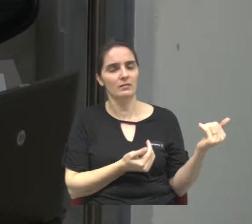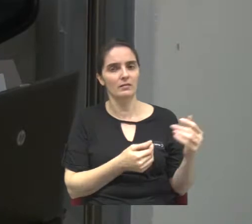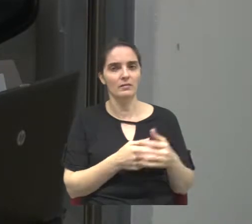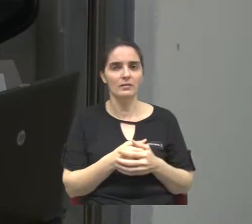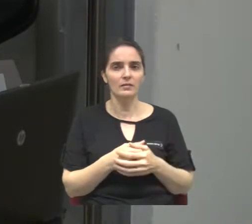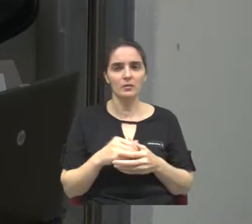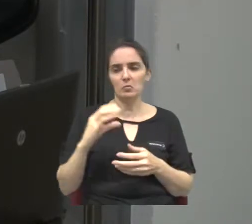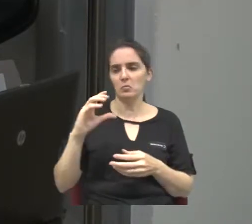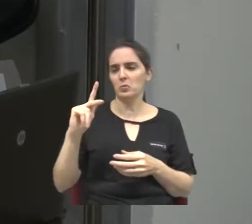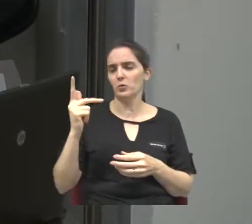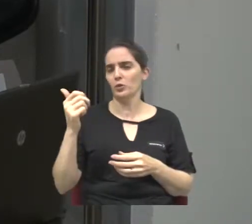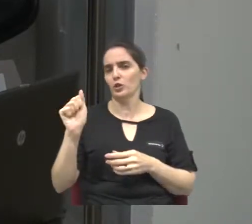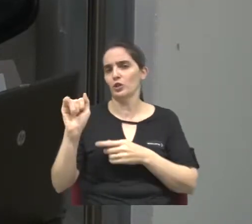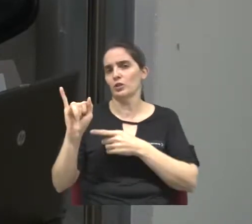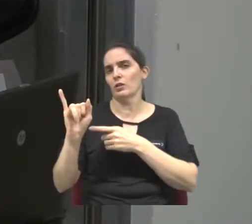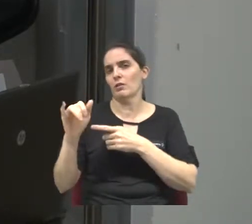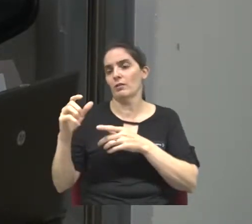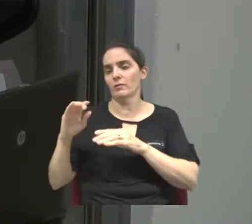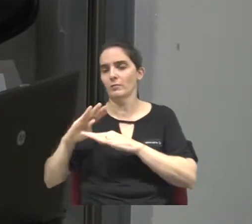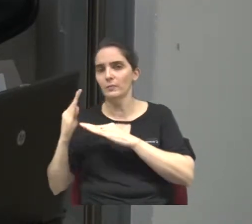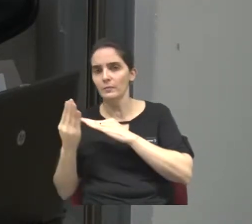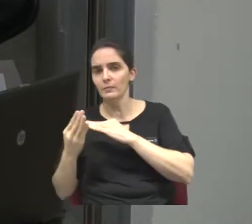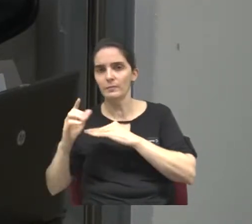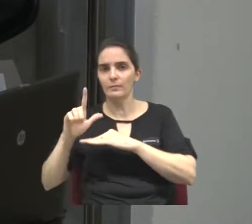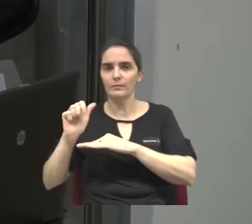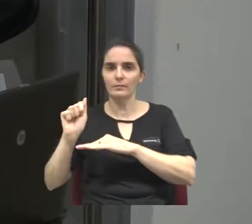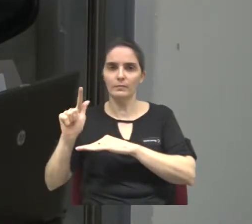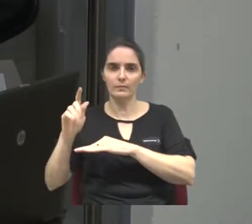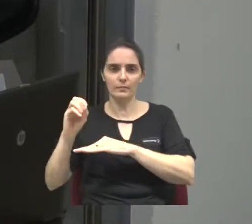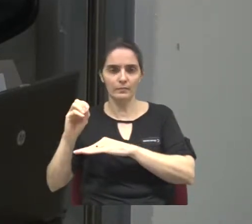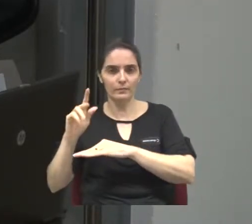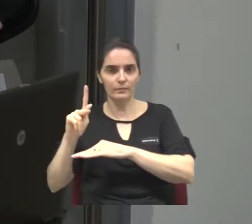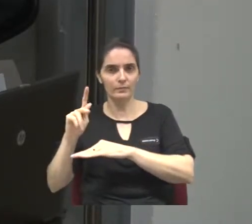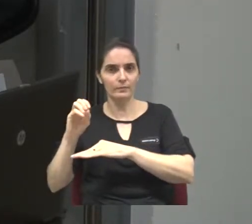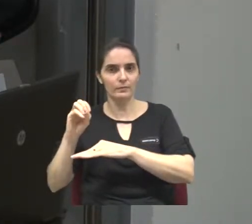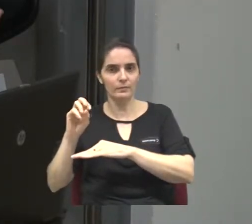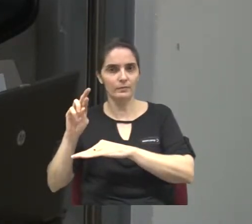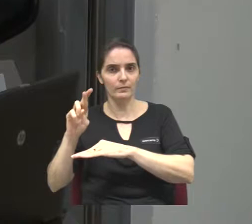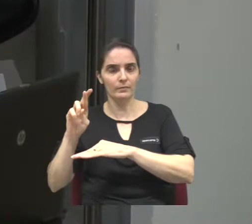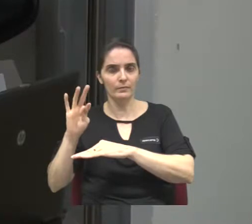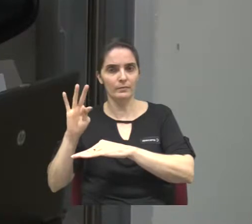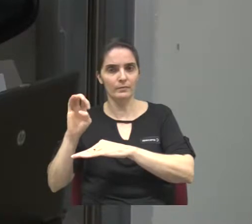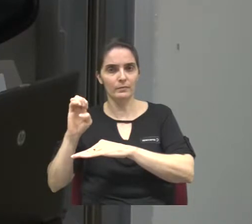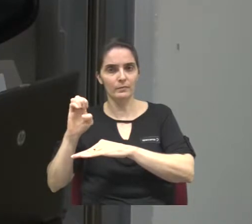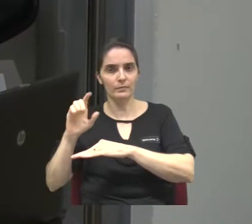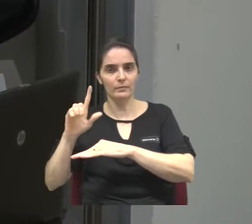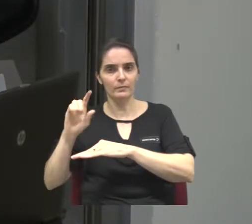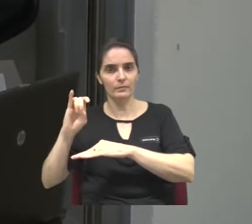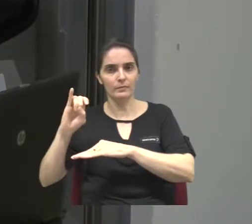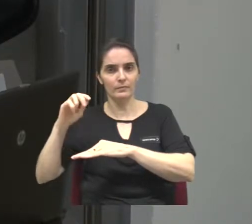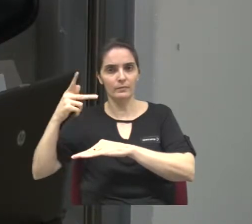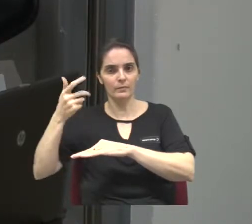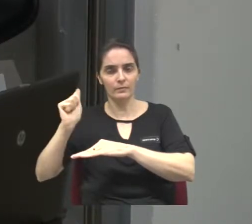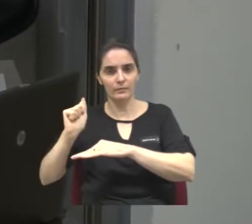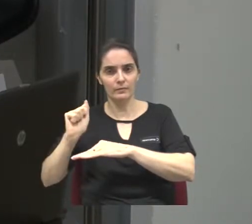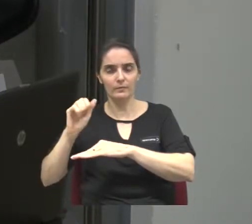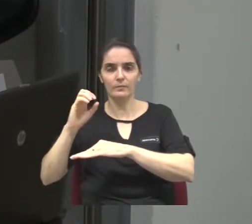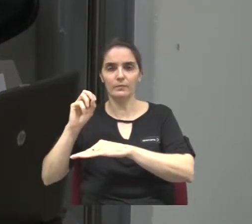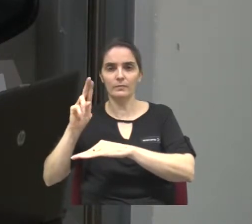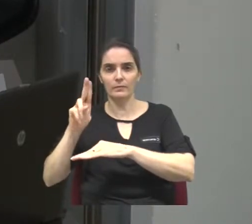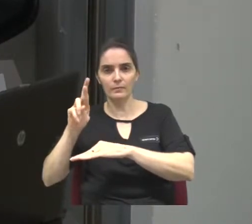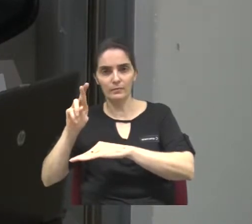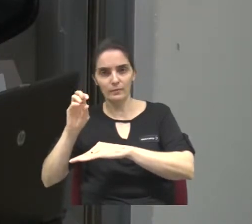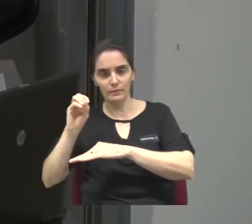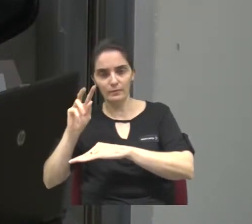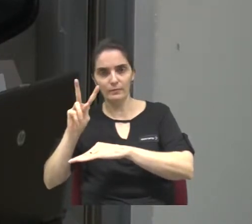vê no Jardim do Lago, ali no Portelinha, ali no Ouro Verde, vários lugares que têm esse aglomerado de adolescentes,